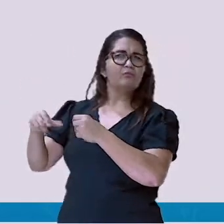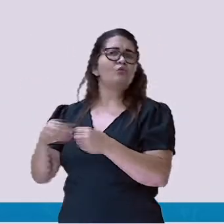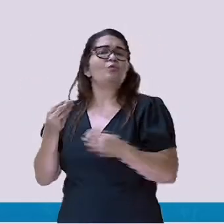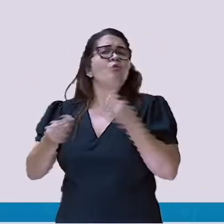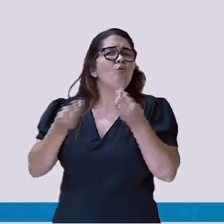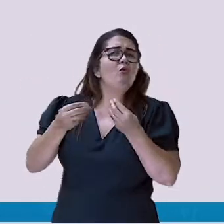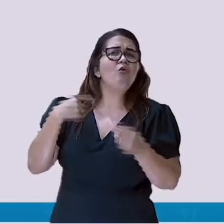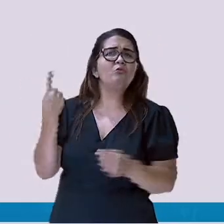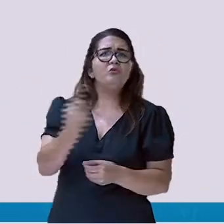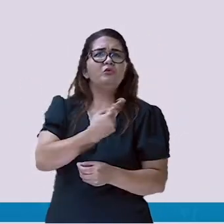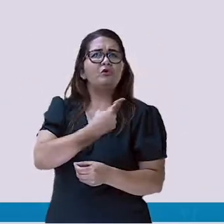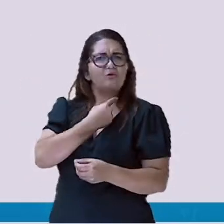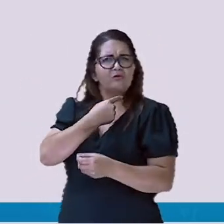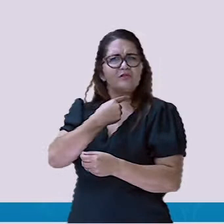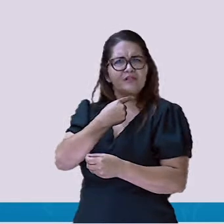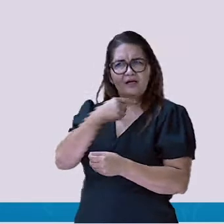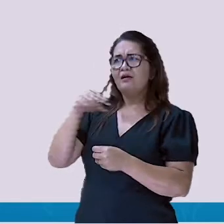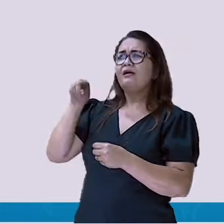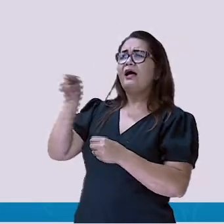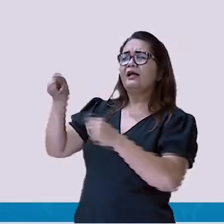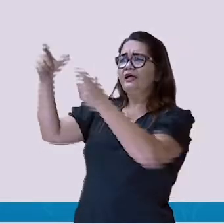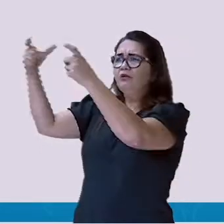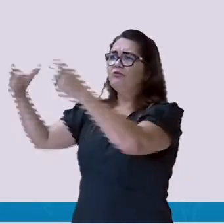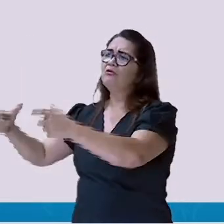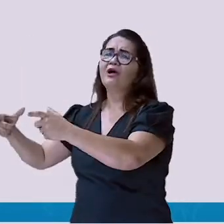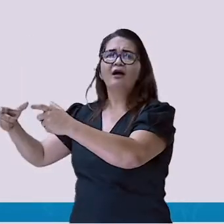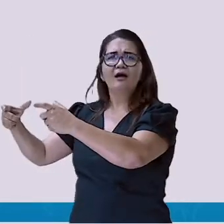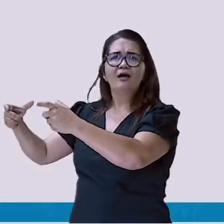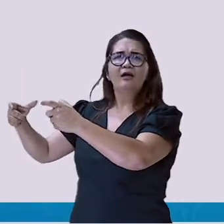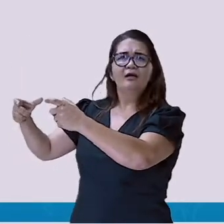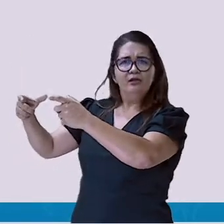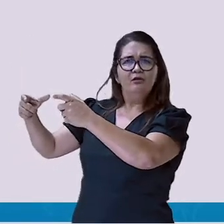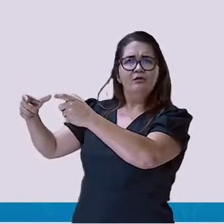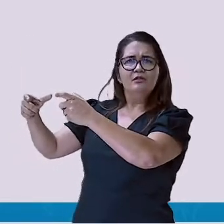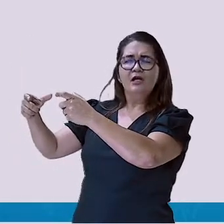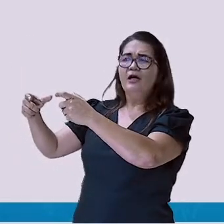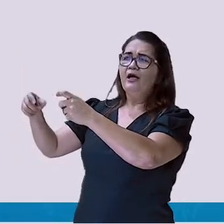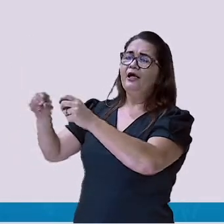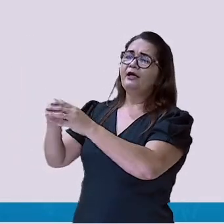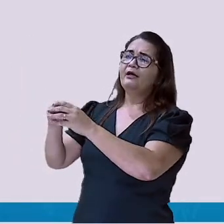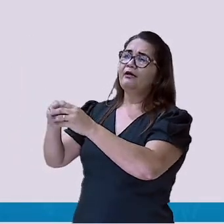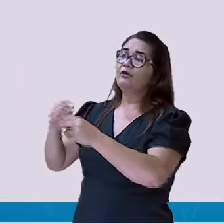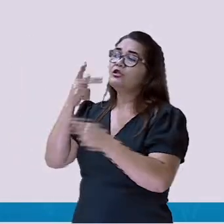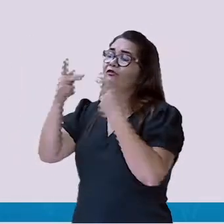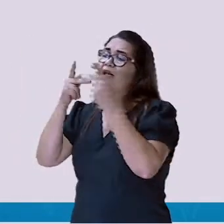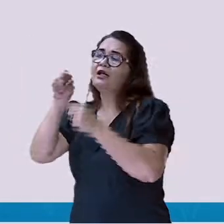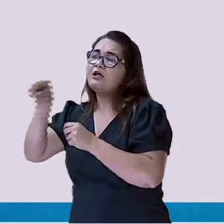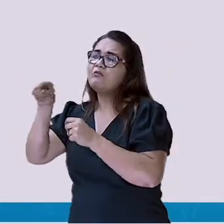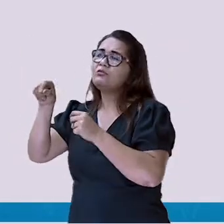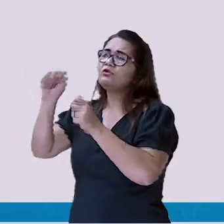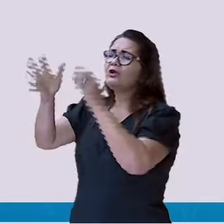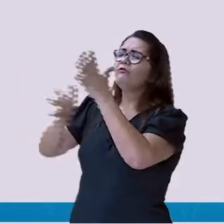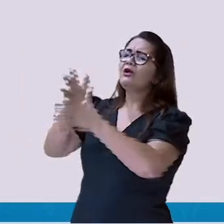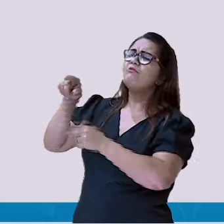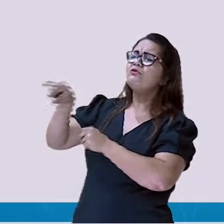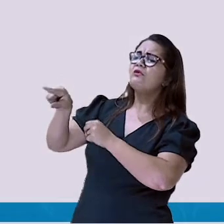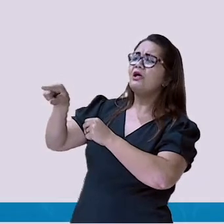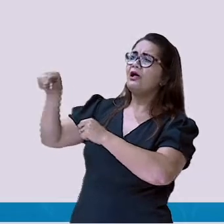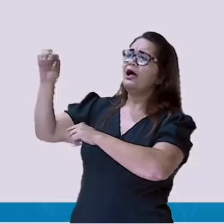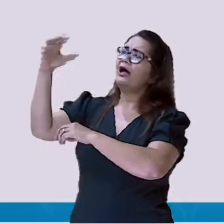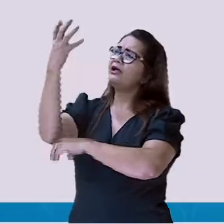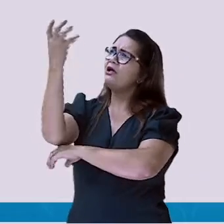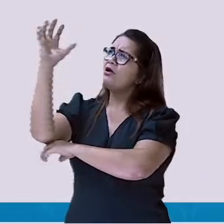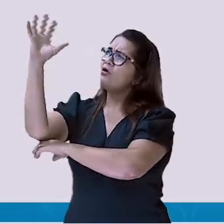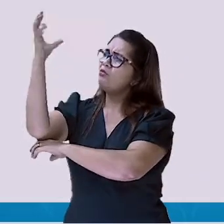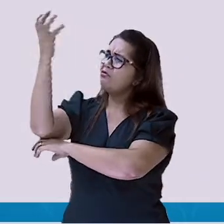clima? A gente fala clima e não fala tempo. O tempo daquela região. A gente fala clima por quê?